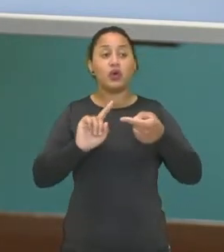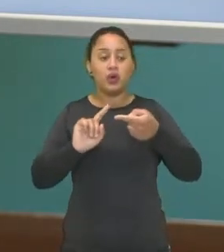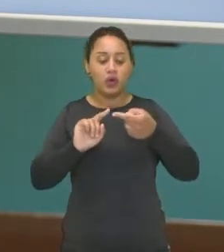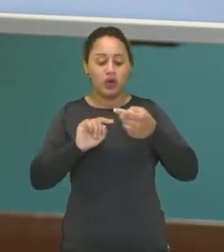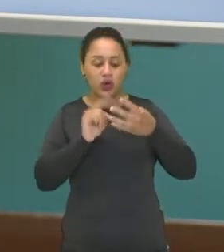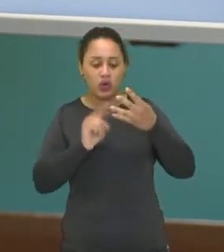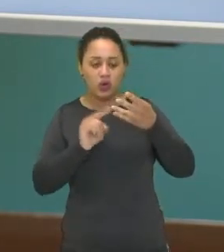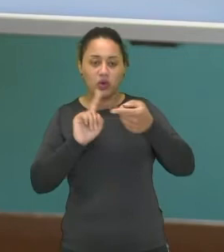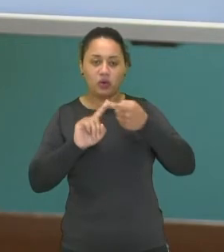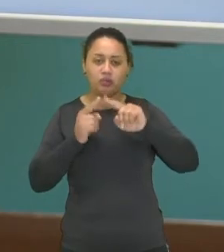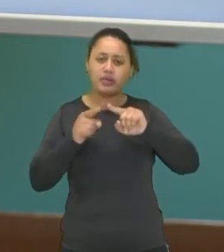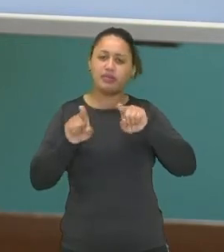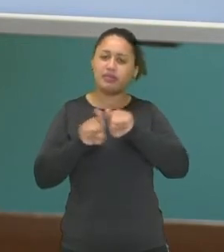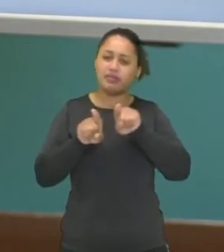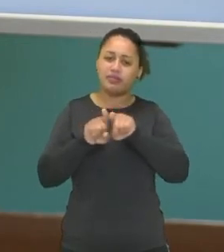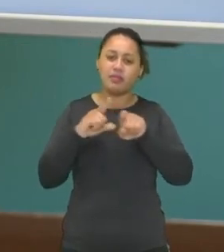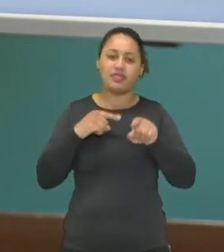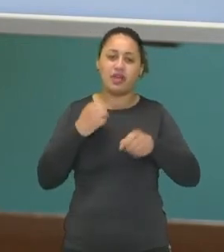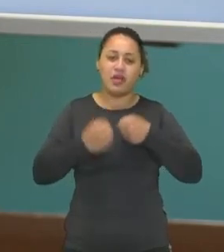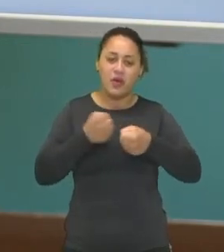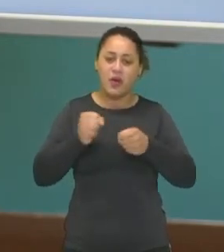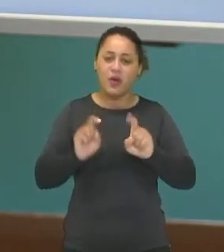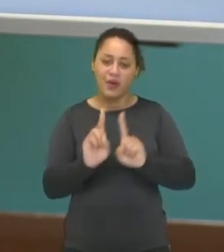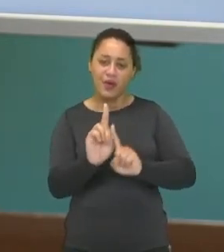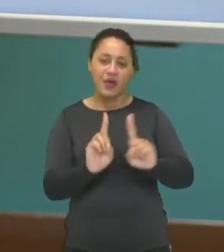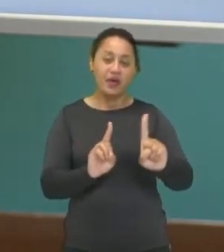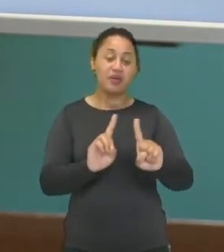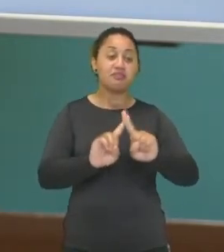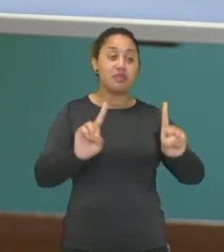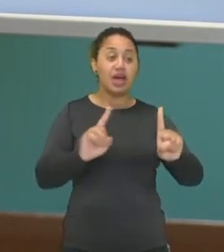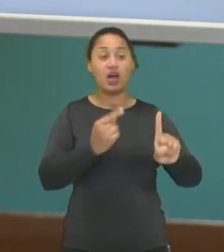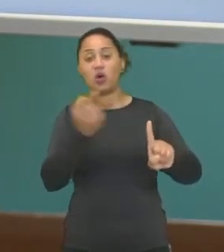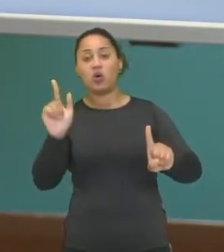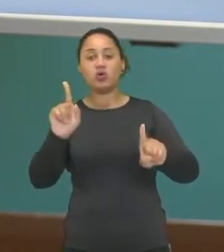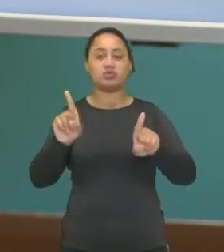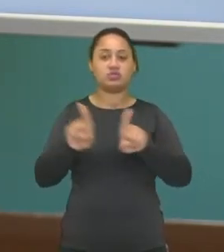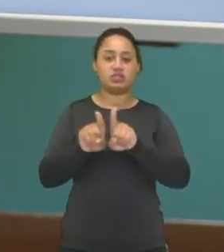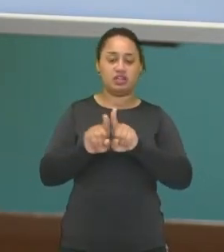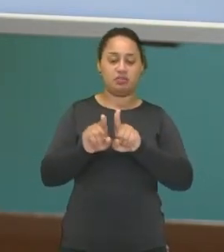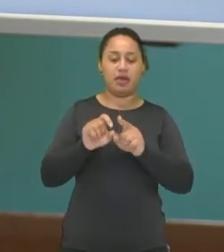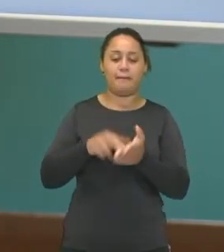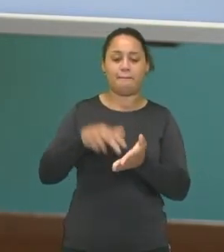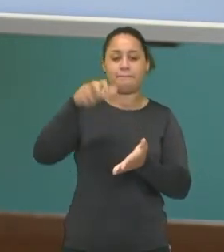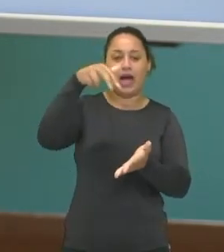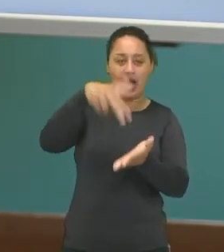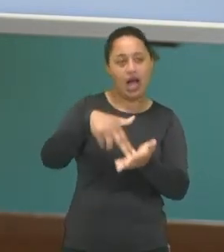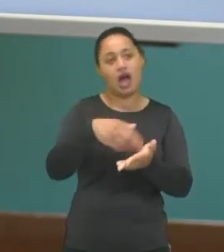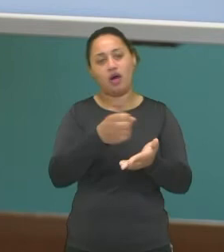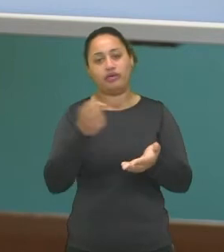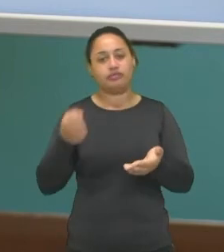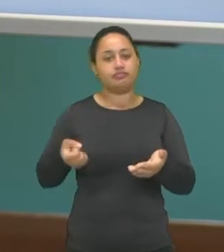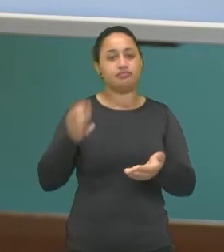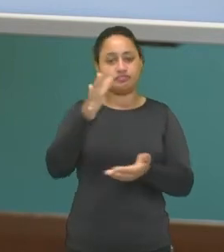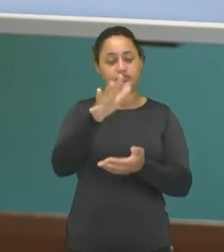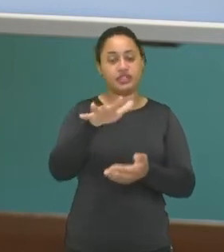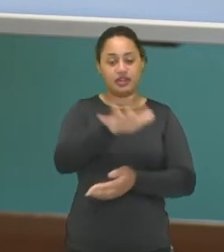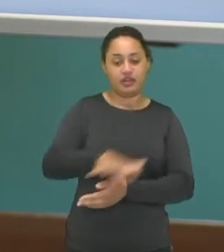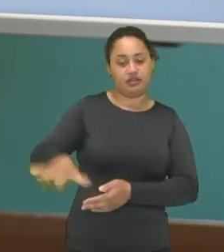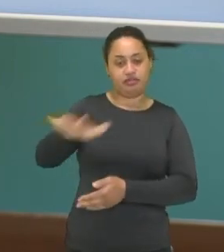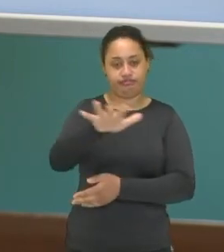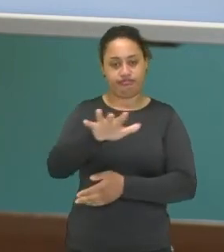também corridas, mas combinadas com saltos e arremessos, que são as provas de campo,